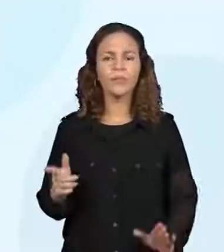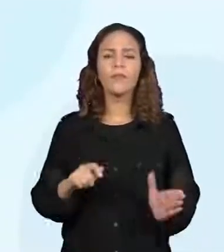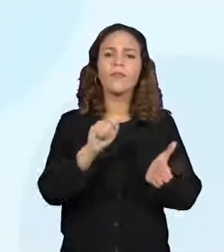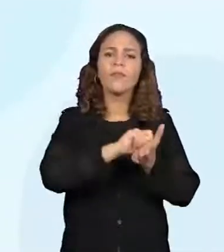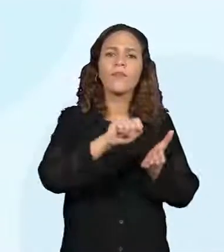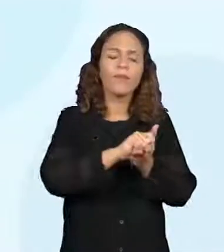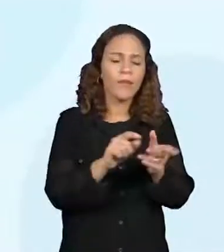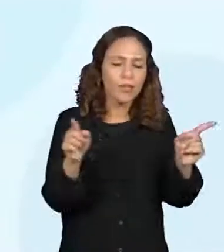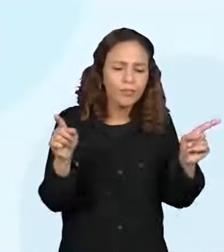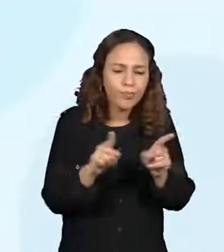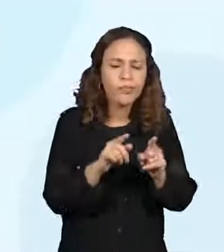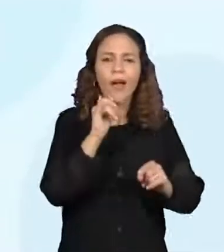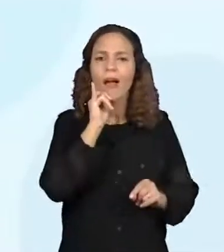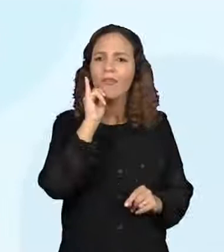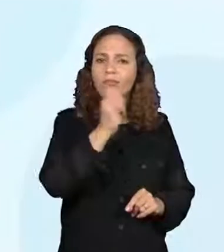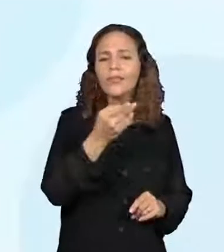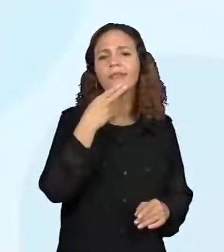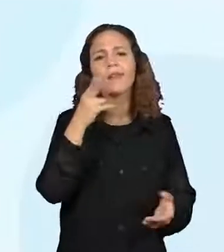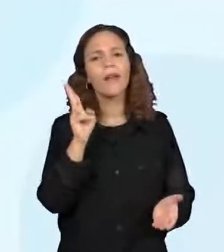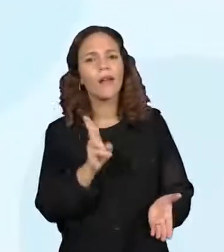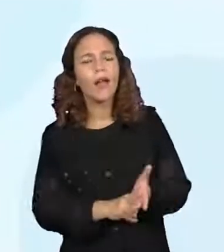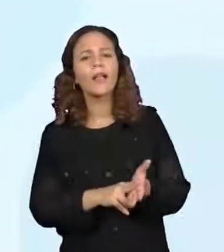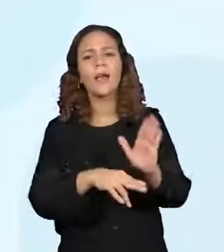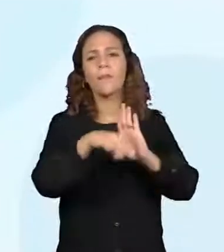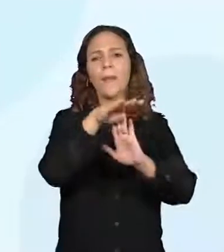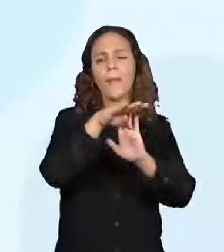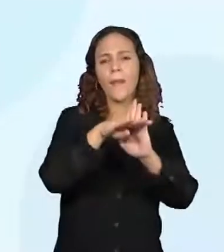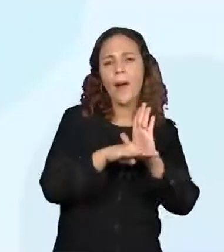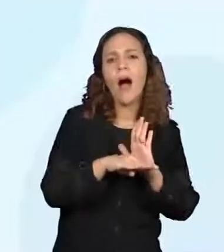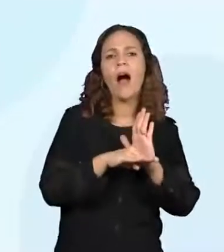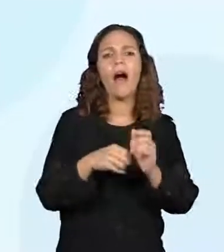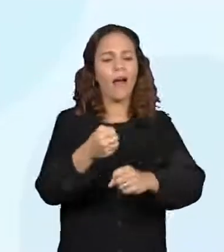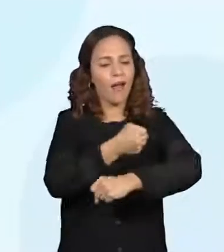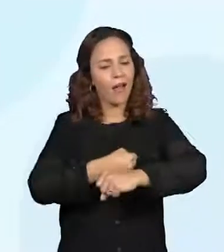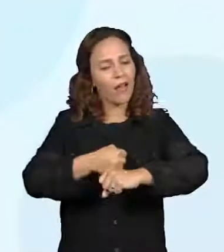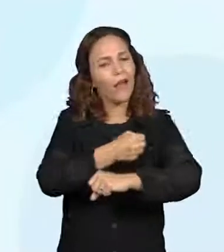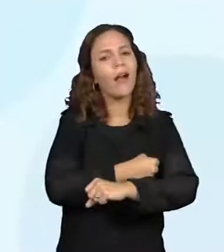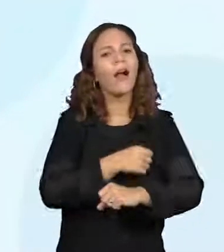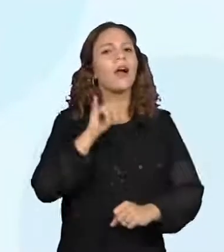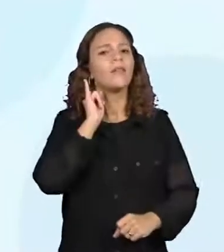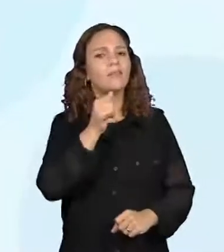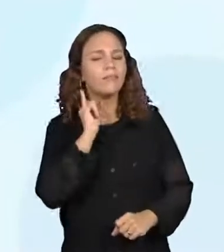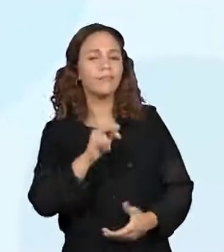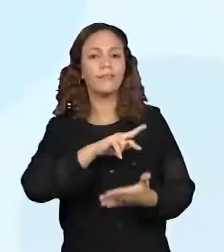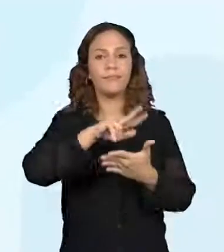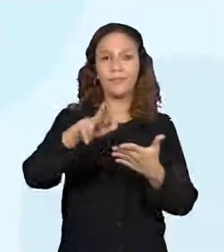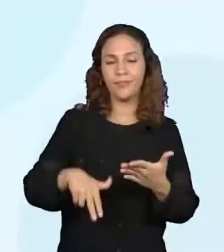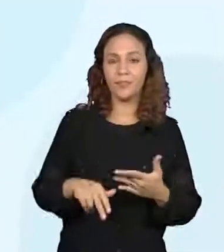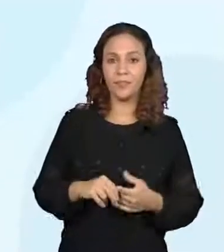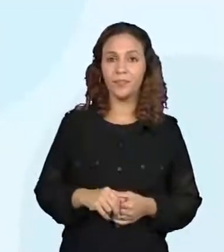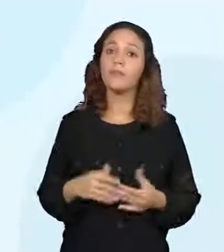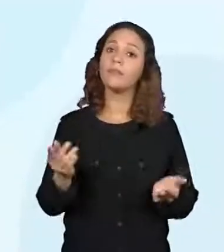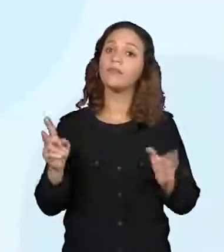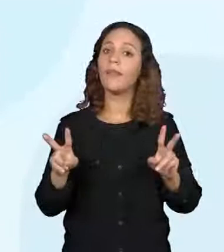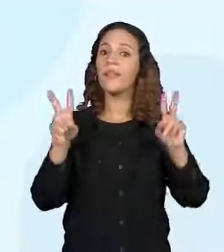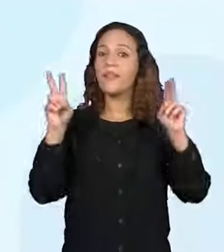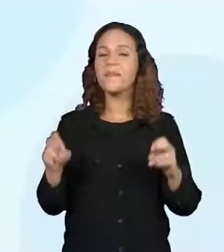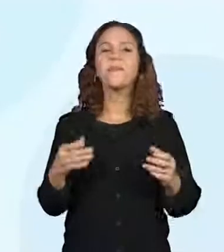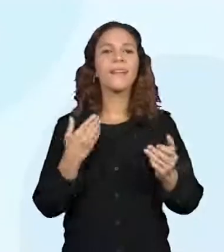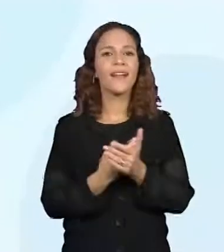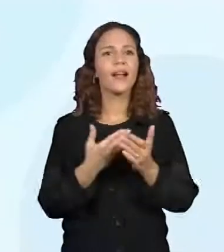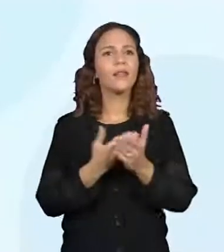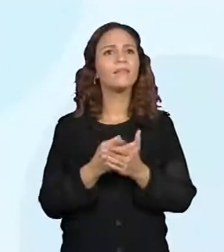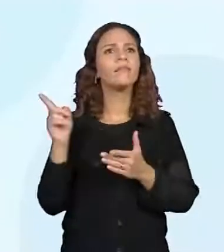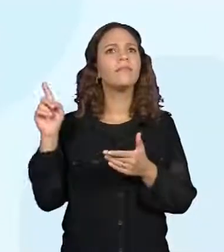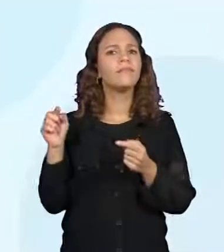recados, avisos, cartas, receitas, relatos, entre outros. Pensando no título da aula, ela se enquadra em